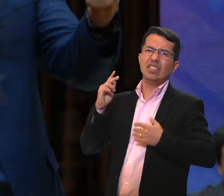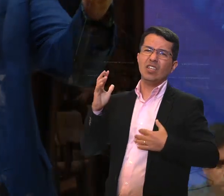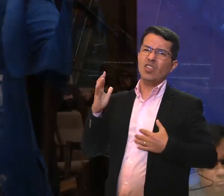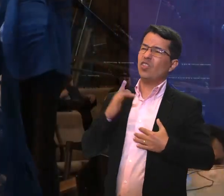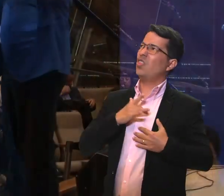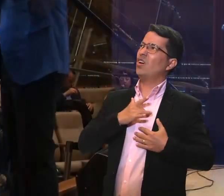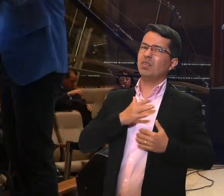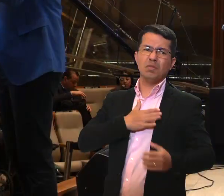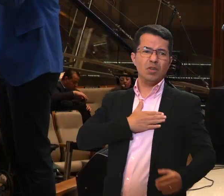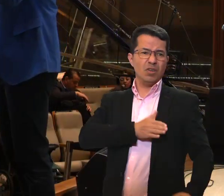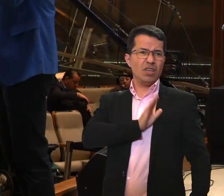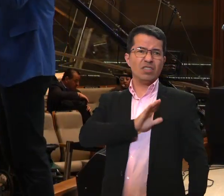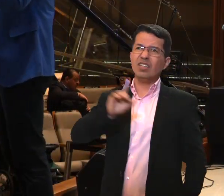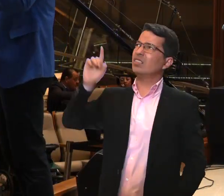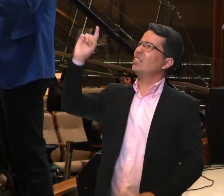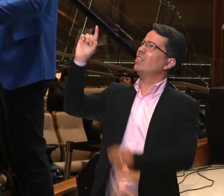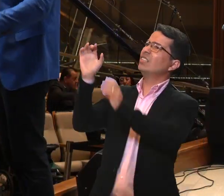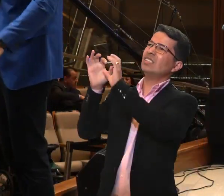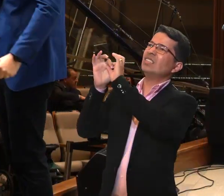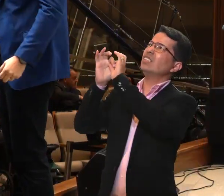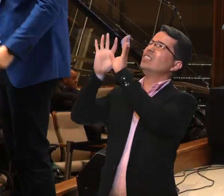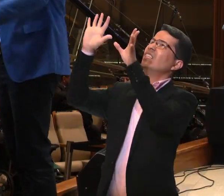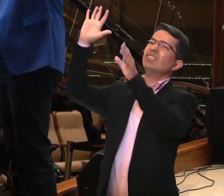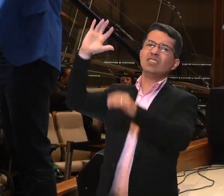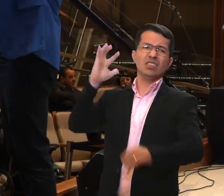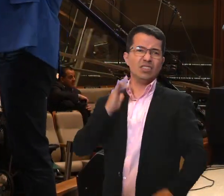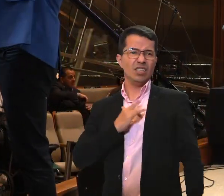Deus nos visita.